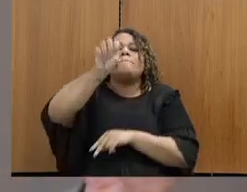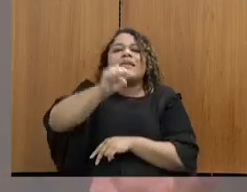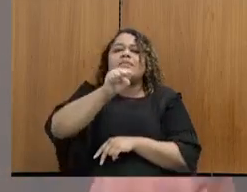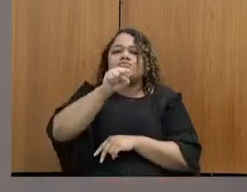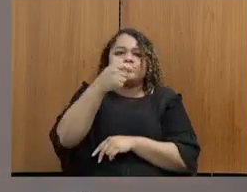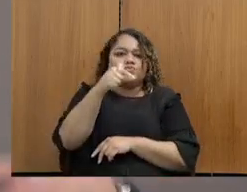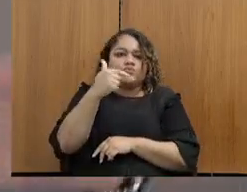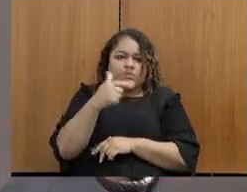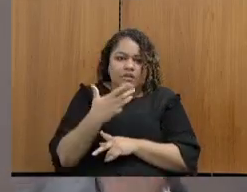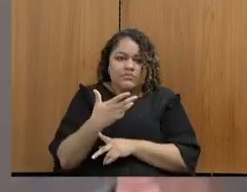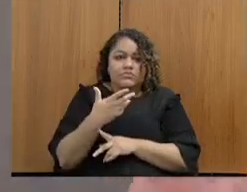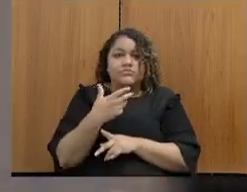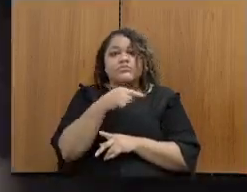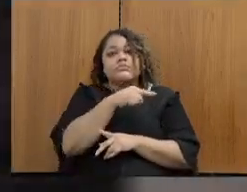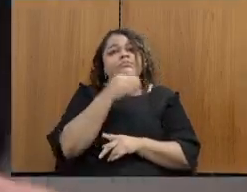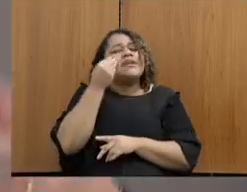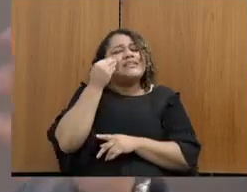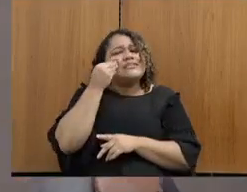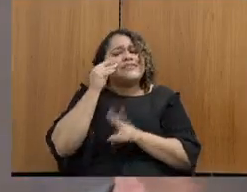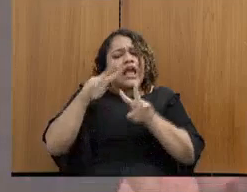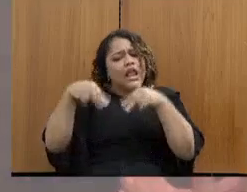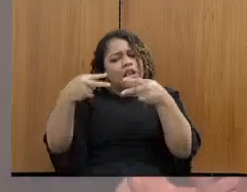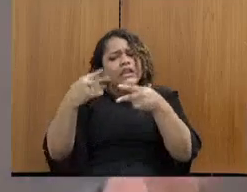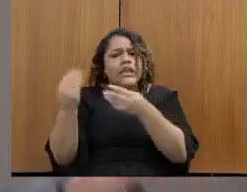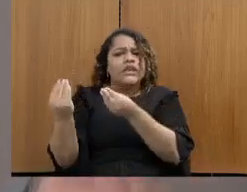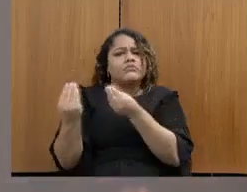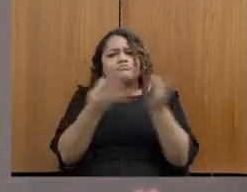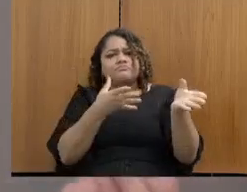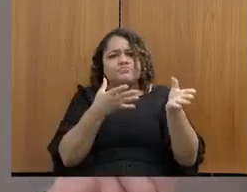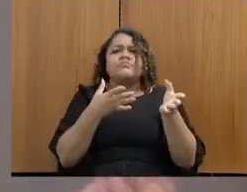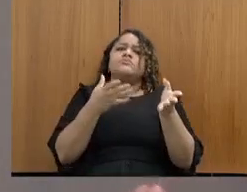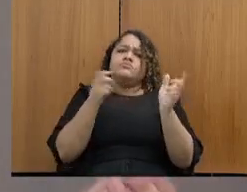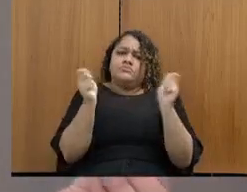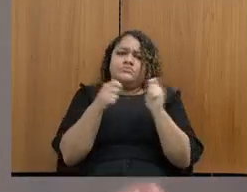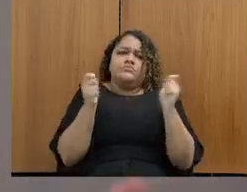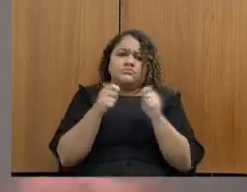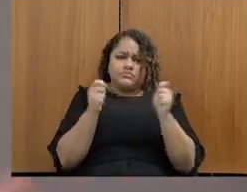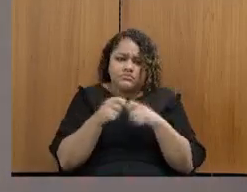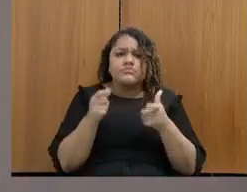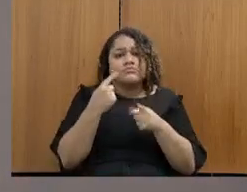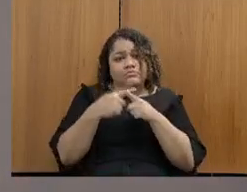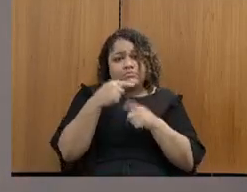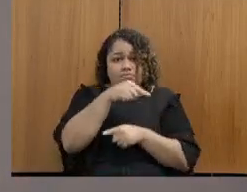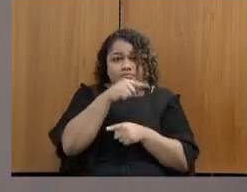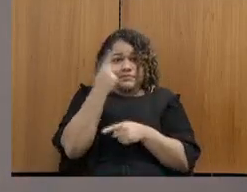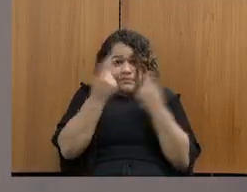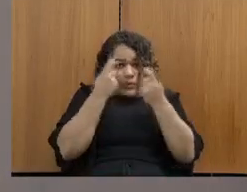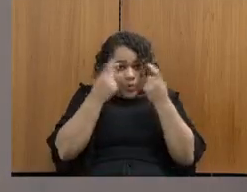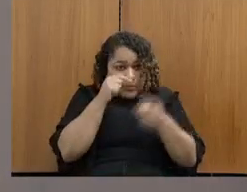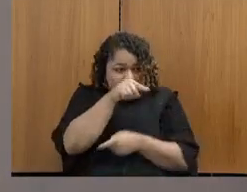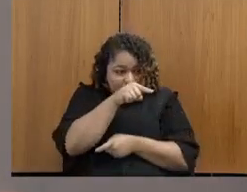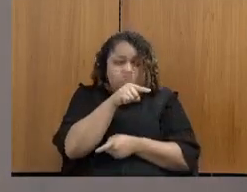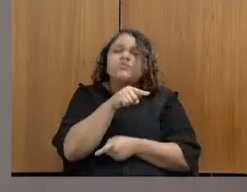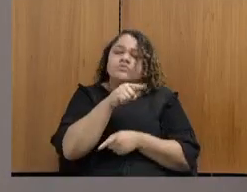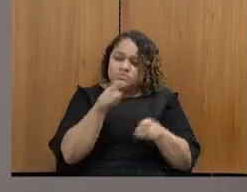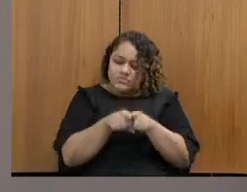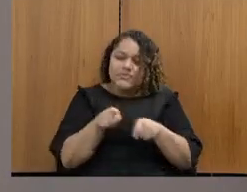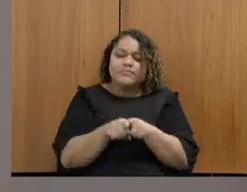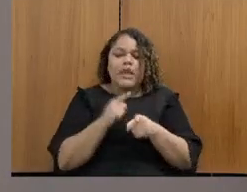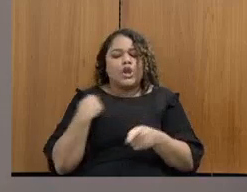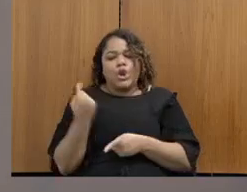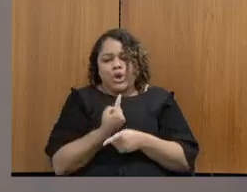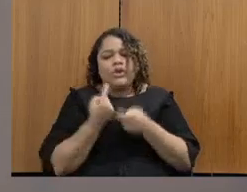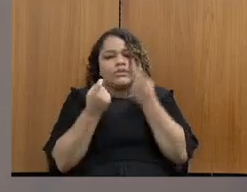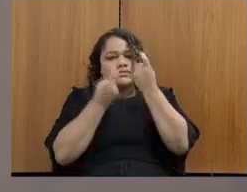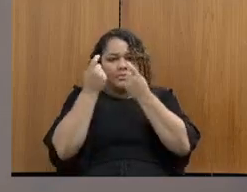tecnológicas para que os links possam ser disponibilizados porque essa preocupação do senhor também é uma preocupação nossa né de reduzirmos é